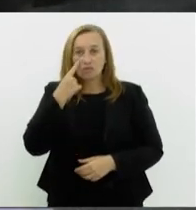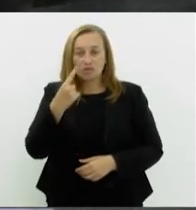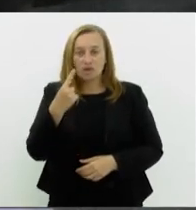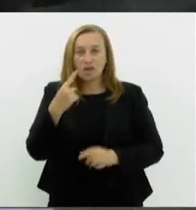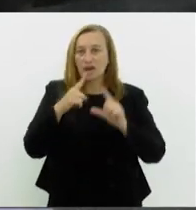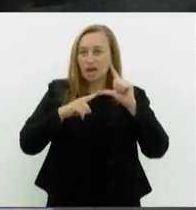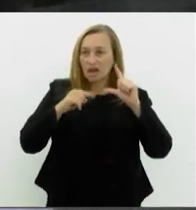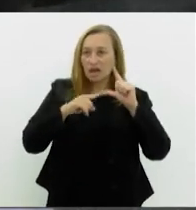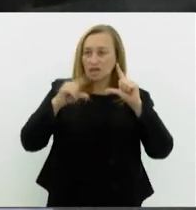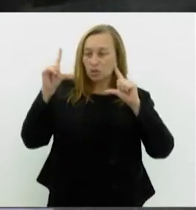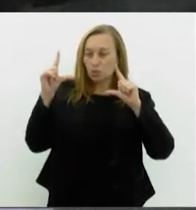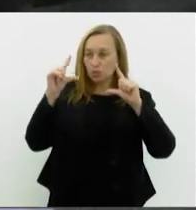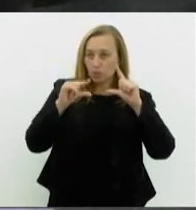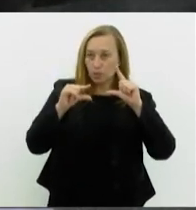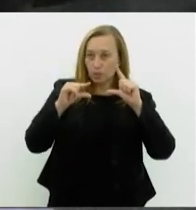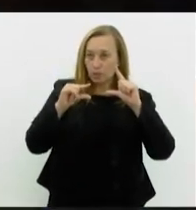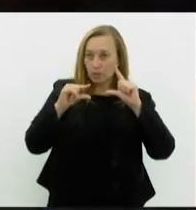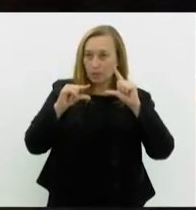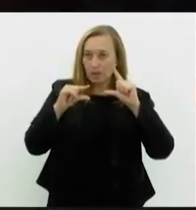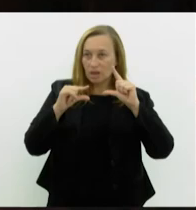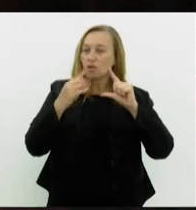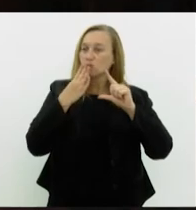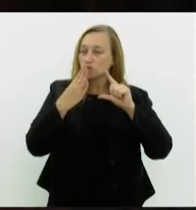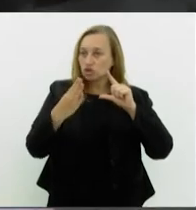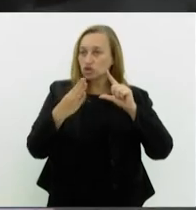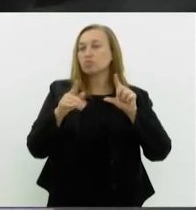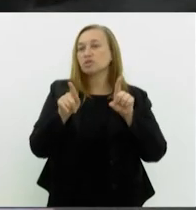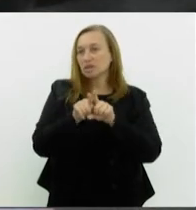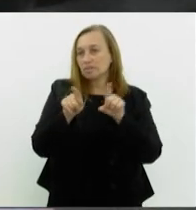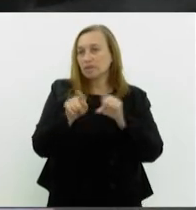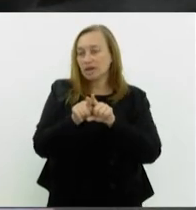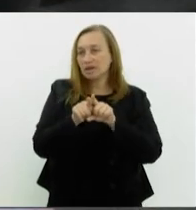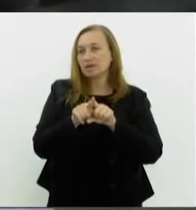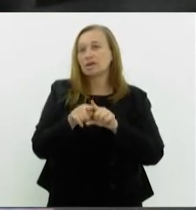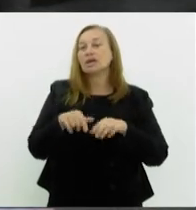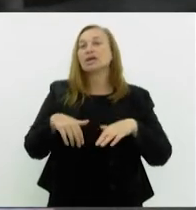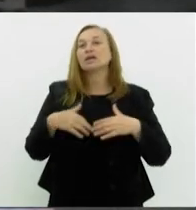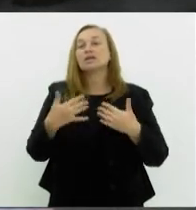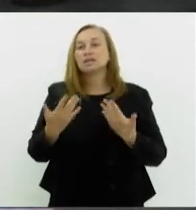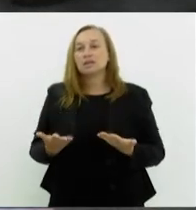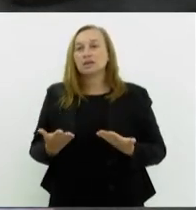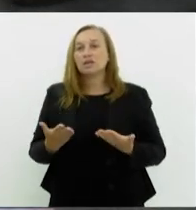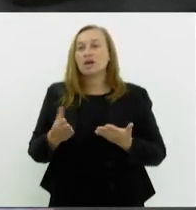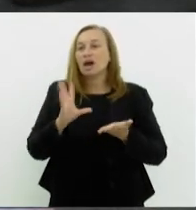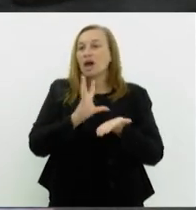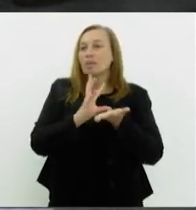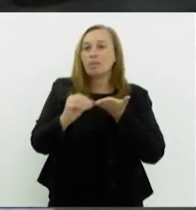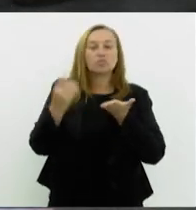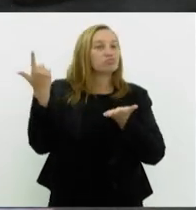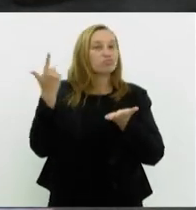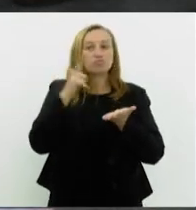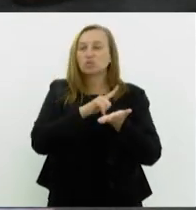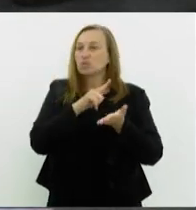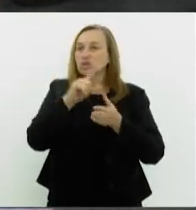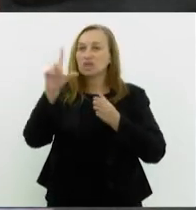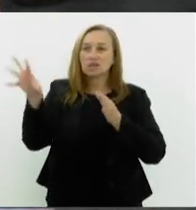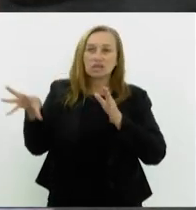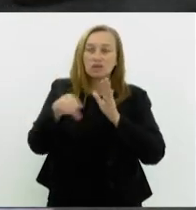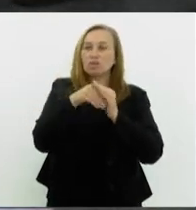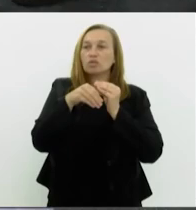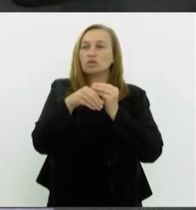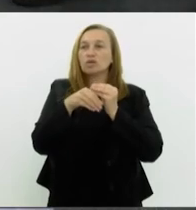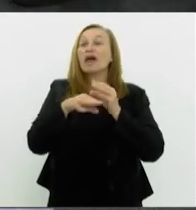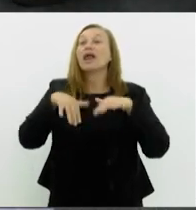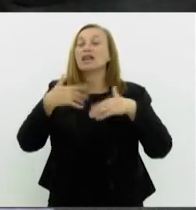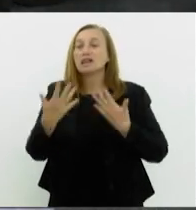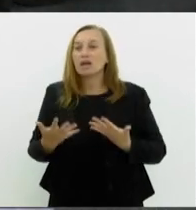menores. Sim. E o tipo de letra também. E o tipo de letra também. E a pauta não consegue ser introduzida.